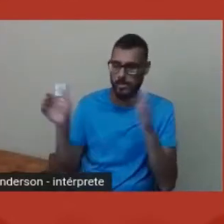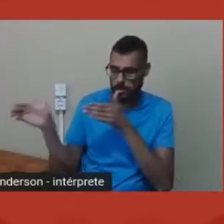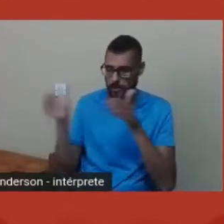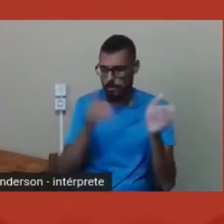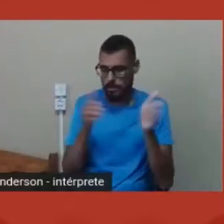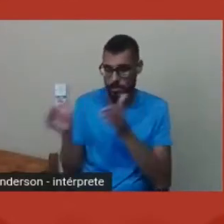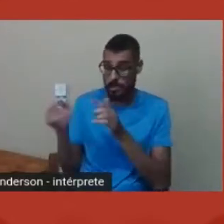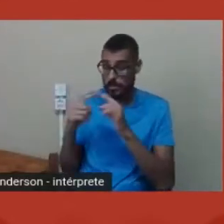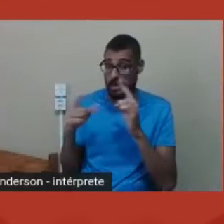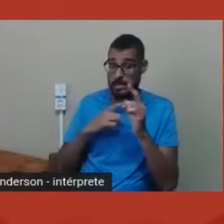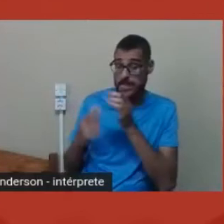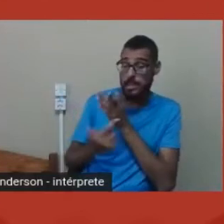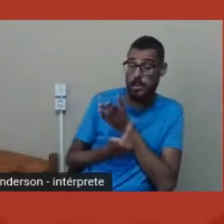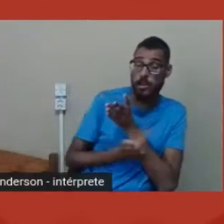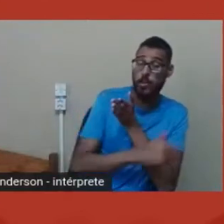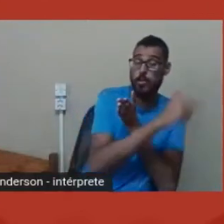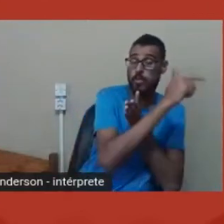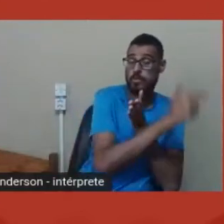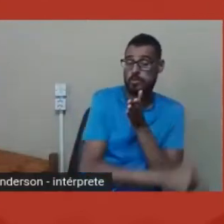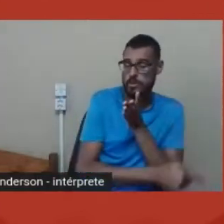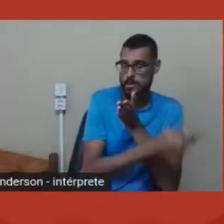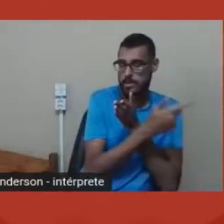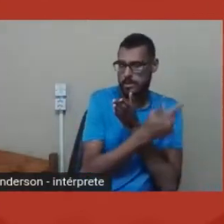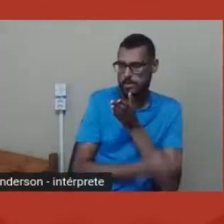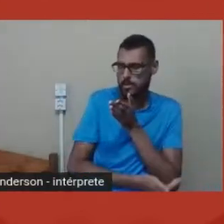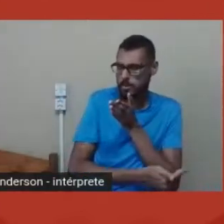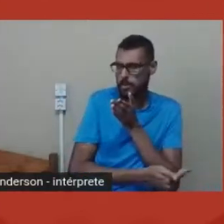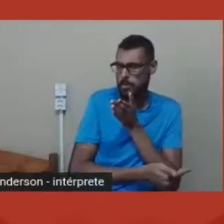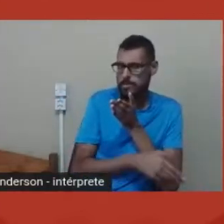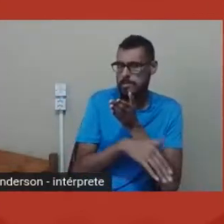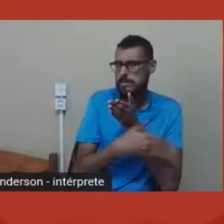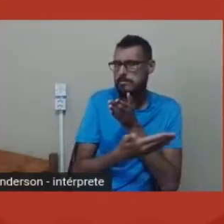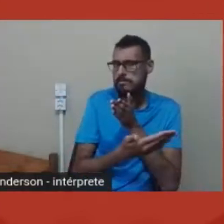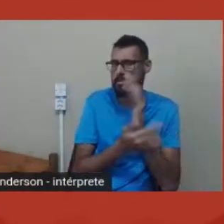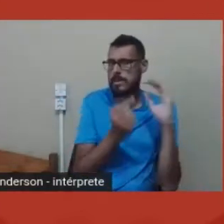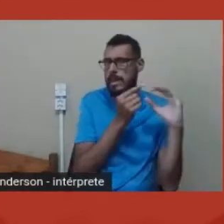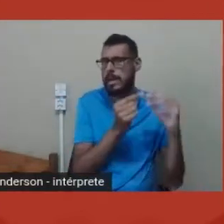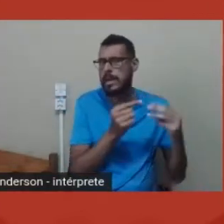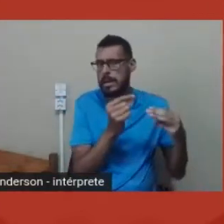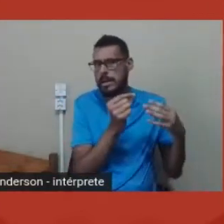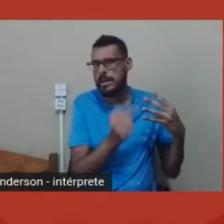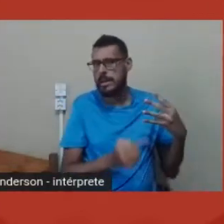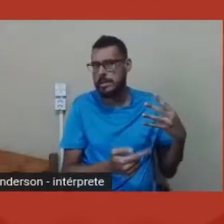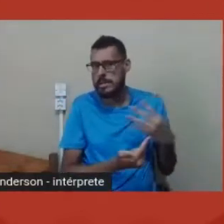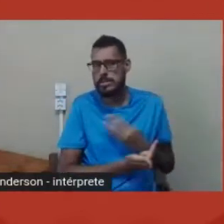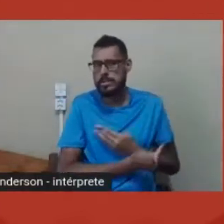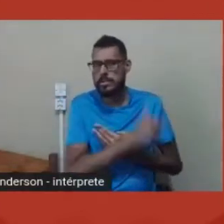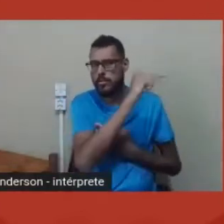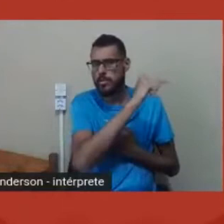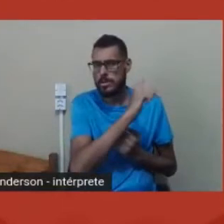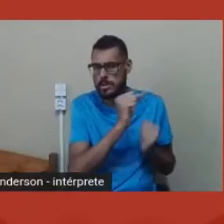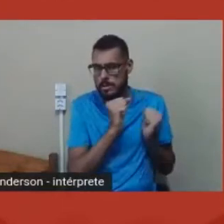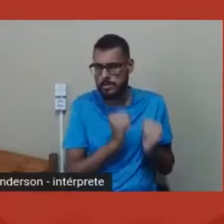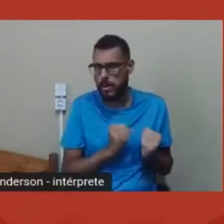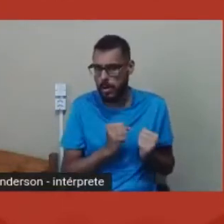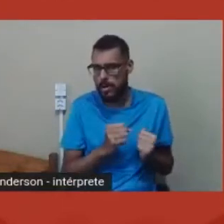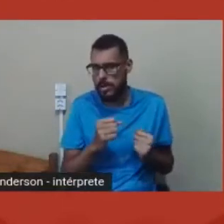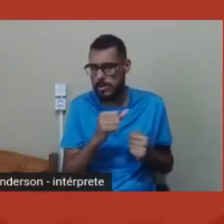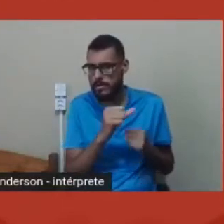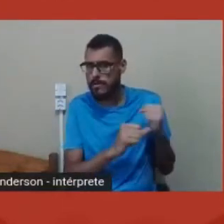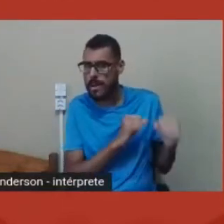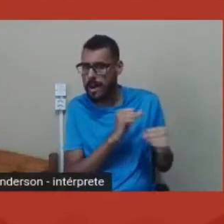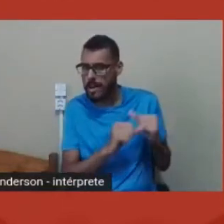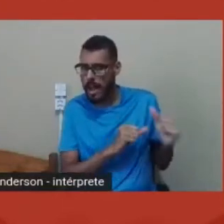A massa será que é constante? Será que outras características podem variar independente